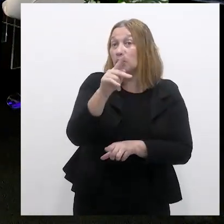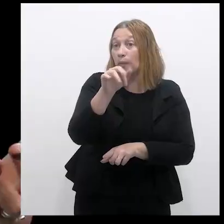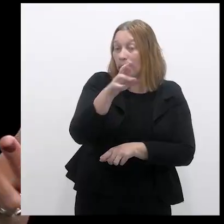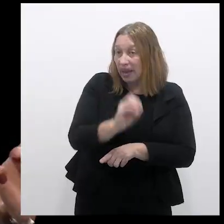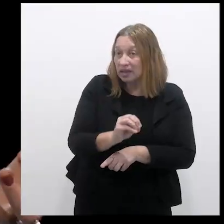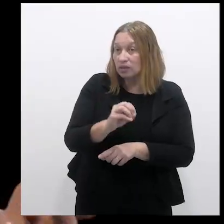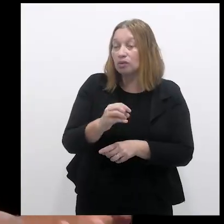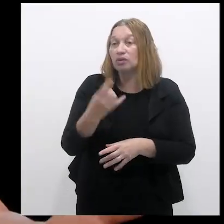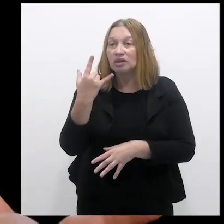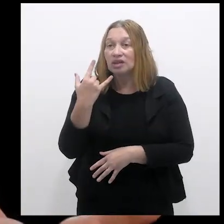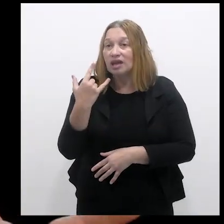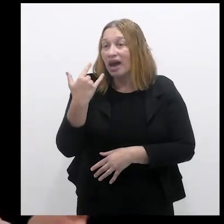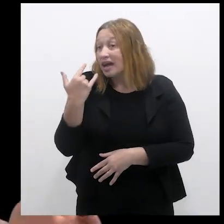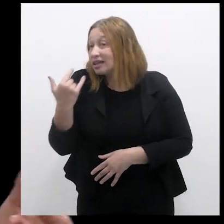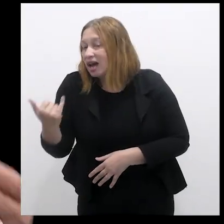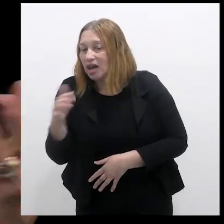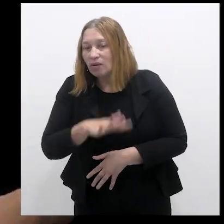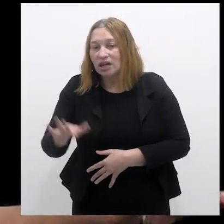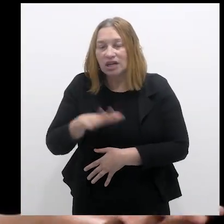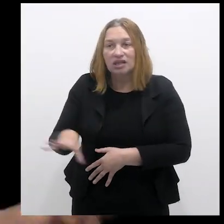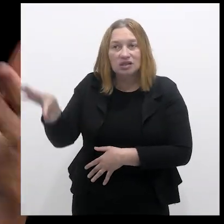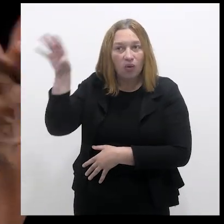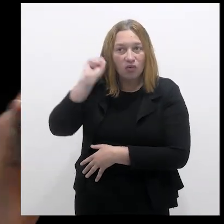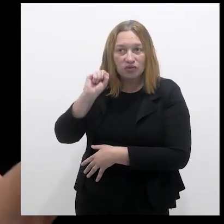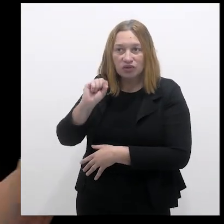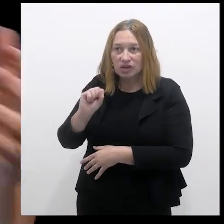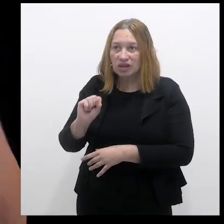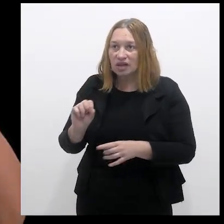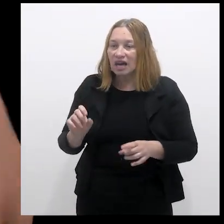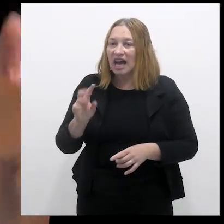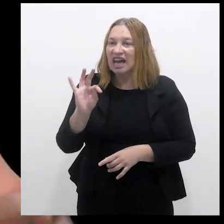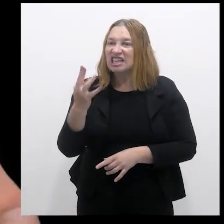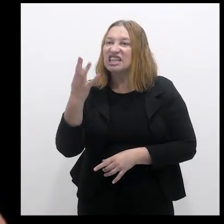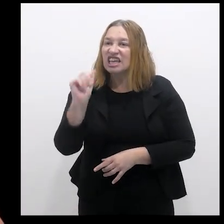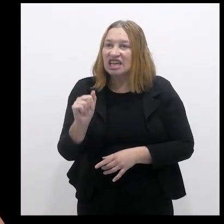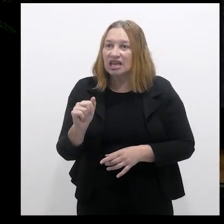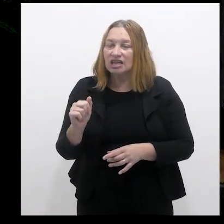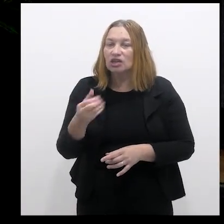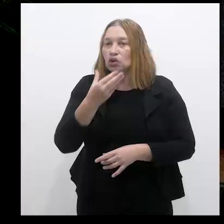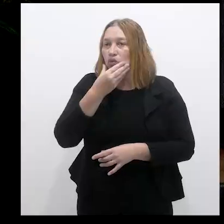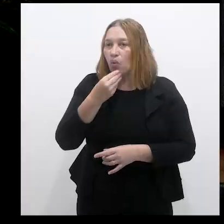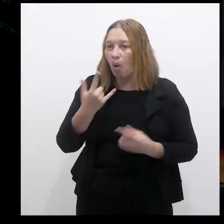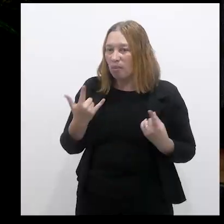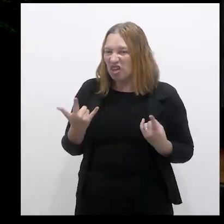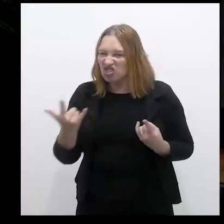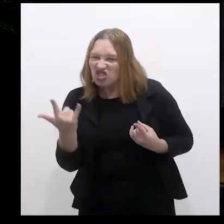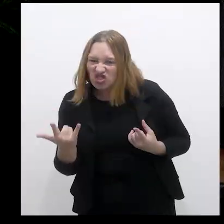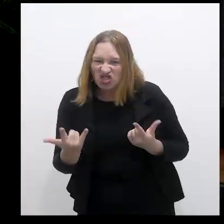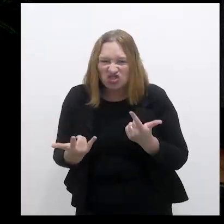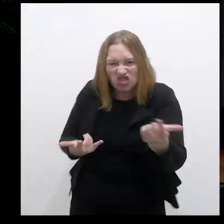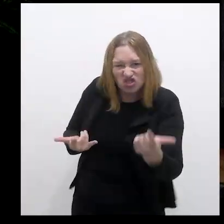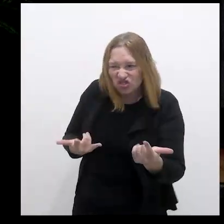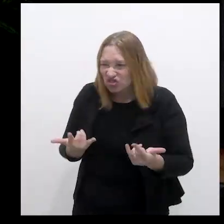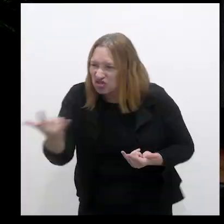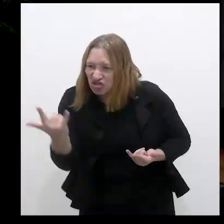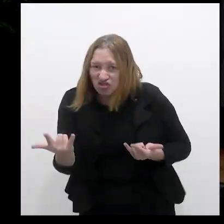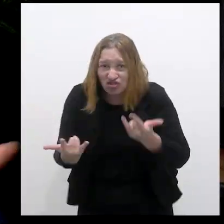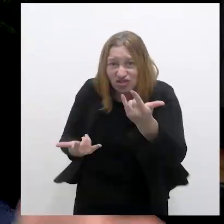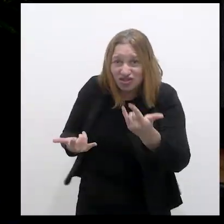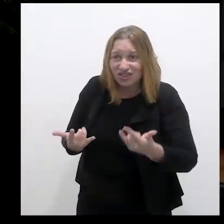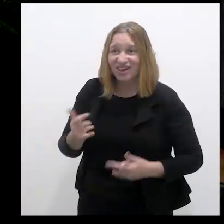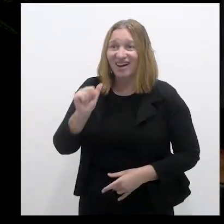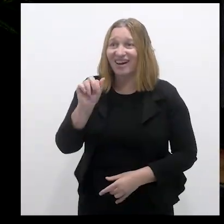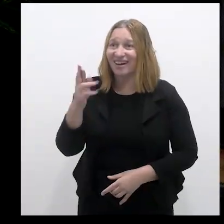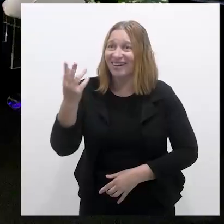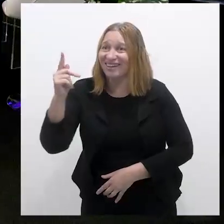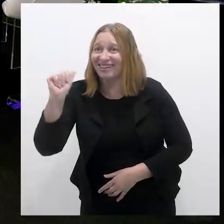extremamente atraente para uma criança ouvir uma trilha sonora, por exemplo, do Homem-Aranha. Não à toa ele está sendo apresentado na Semana